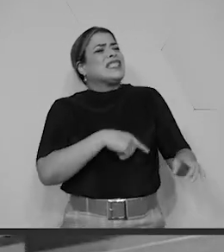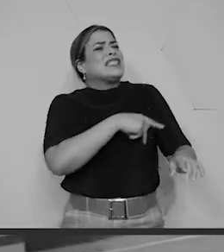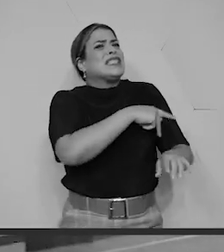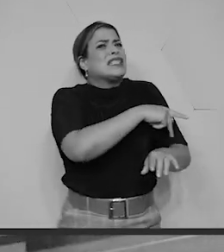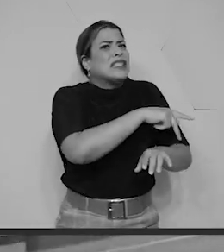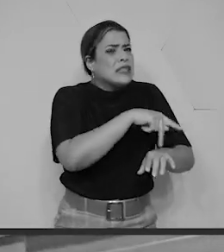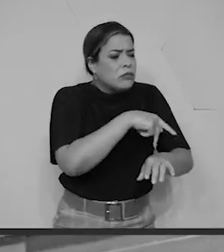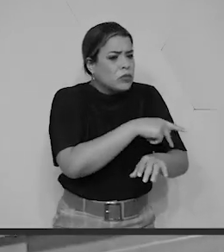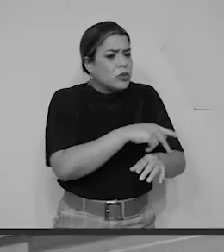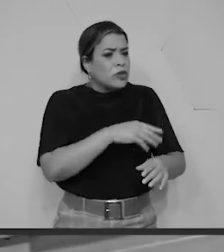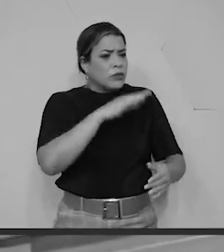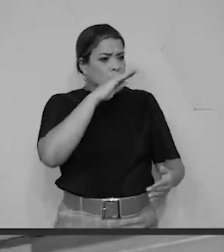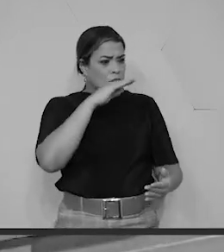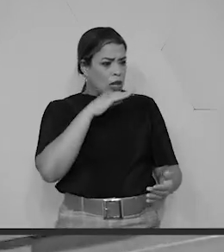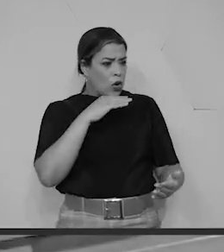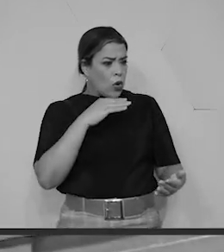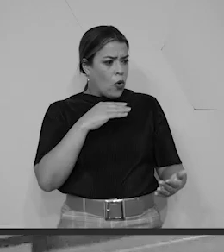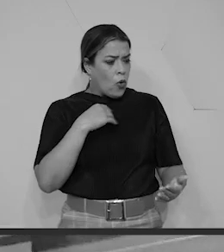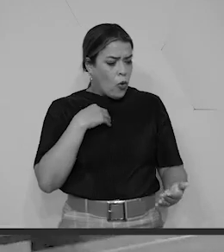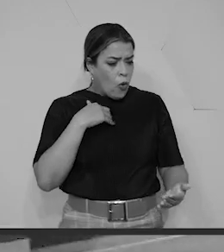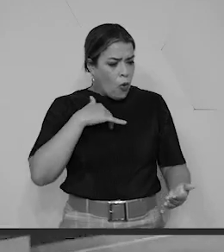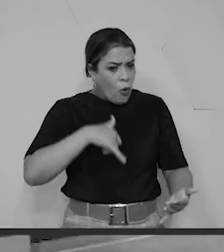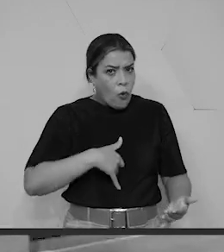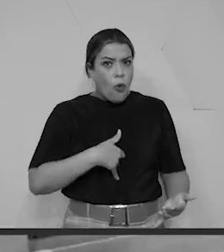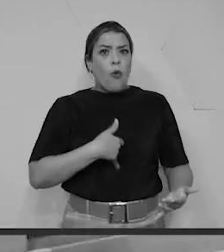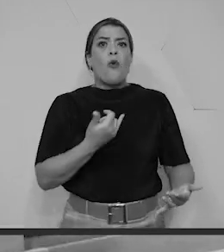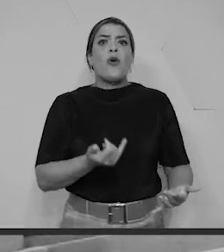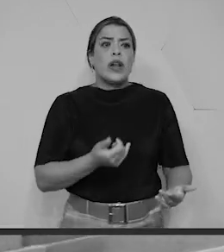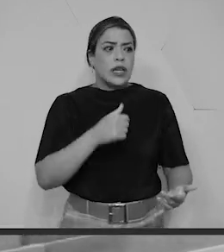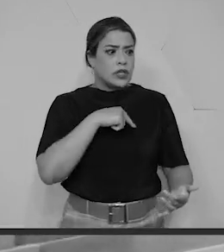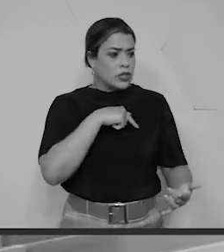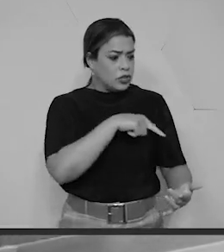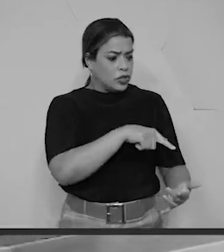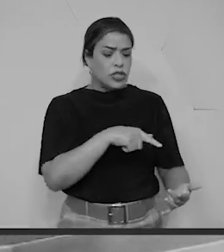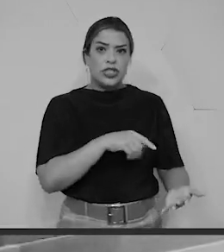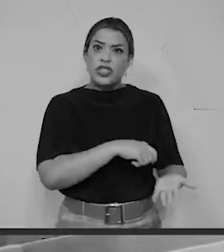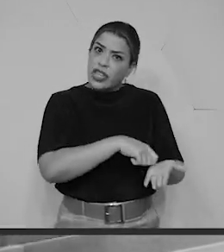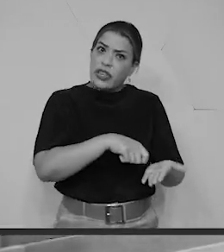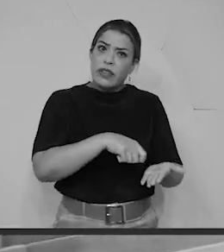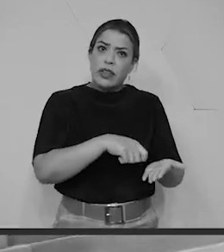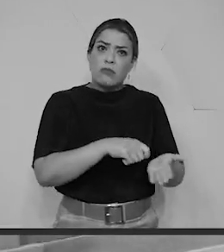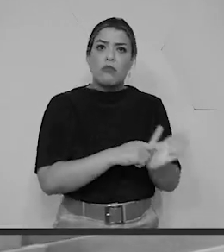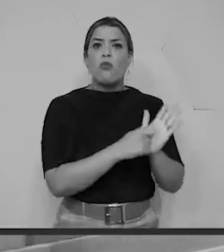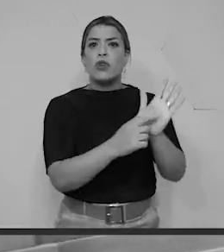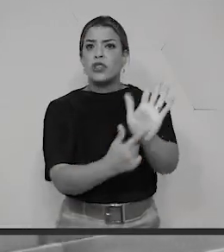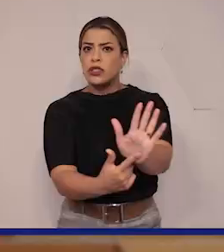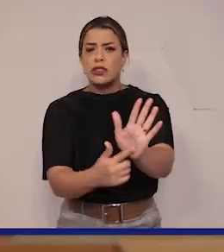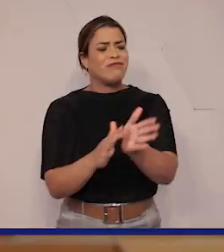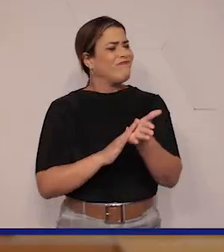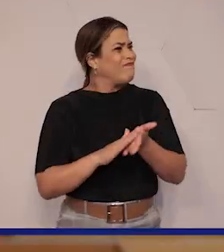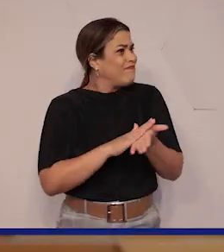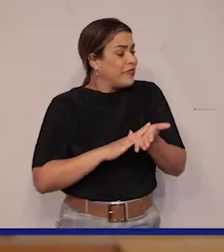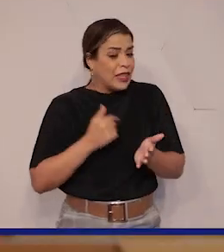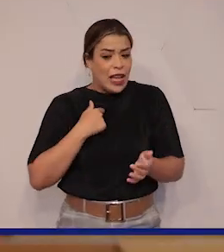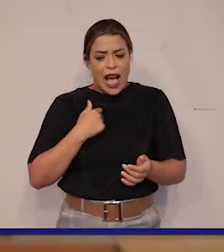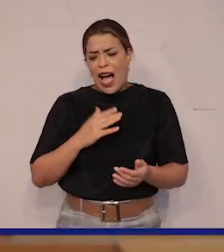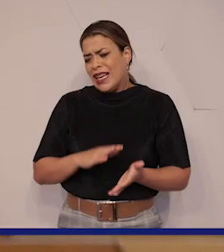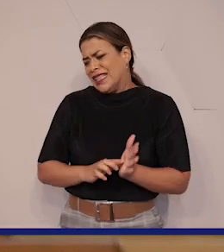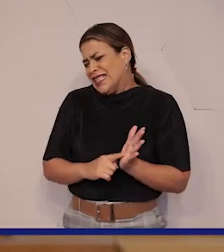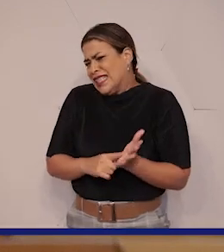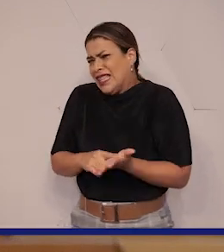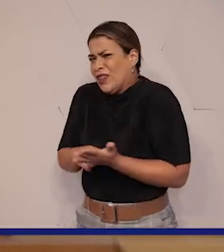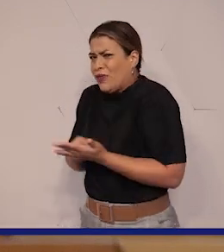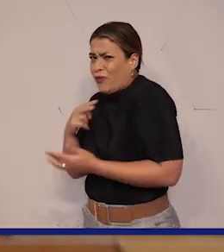demorou para eu ter coragem de escrever alguma coisa. Até hoje eu tenho maior dificuldade com os meus textos, eu não gosto de mostrar para ninguém, porque eu acho que não